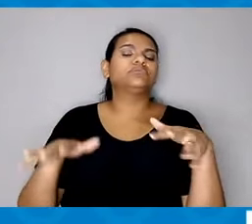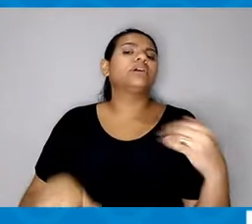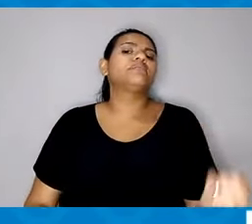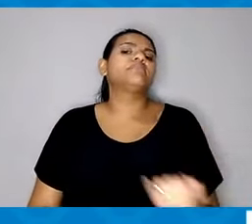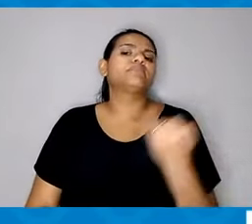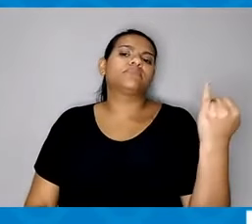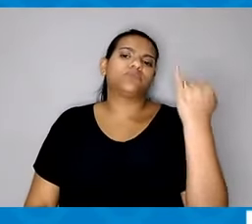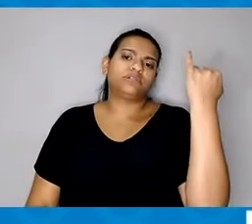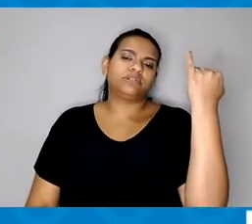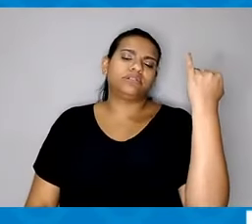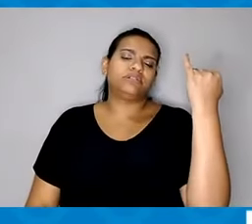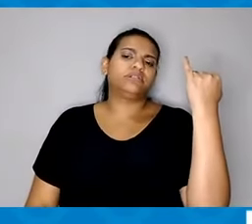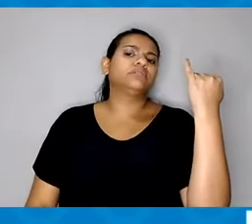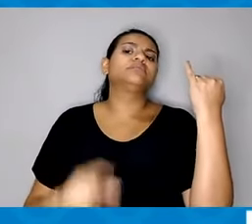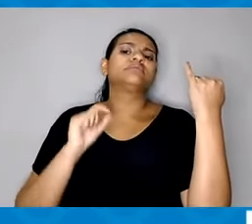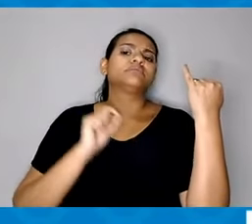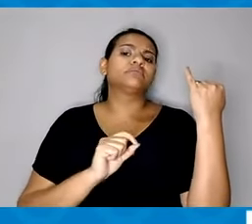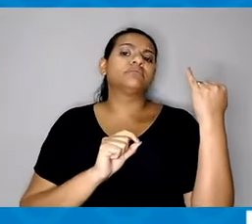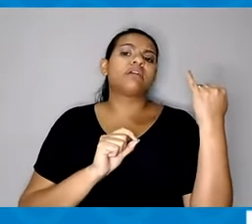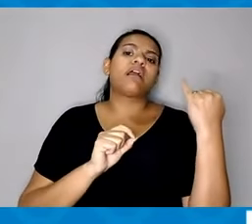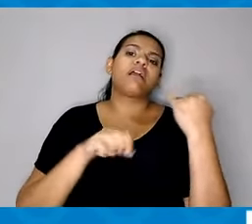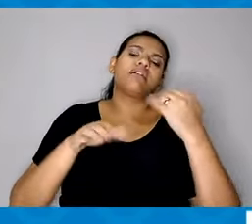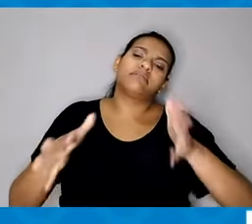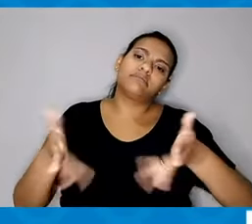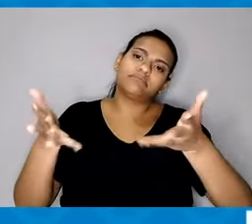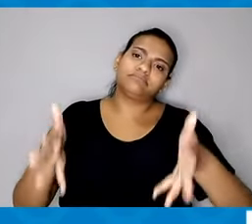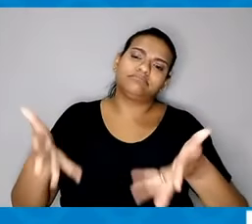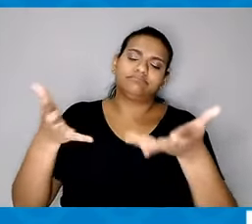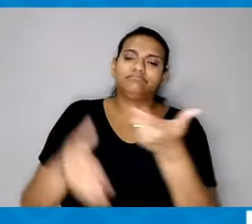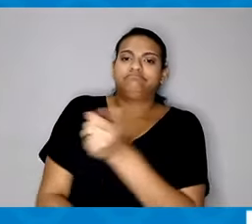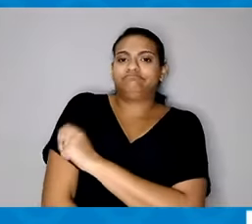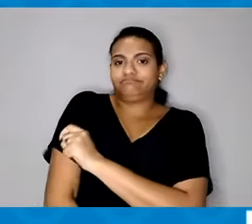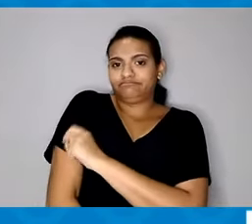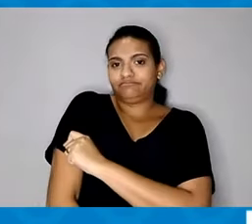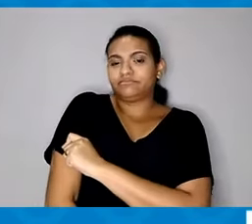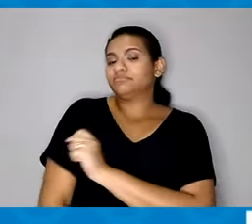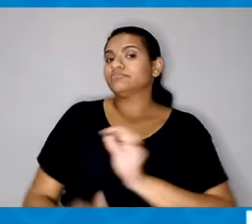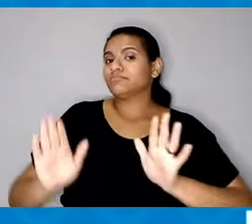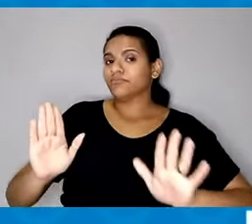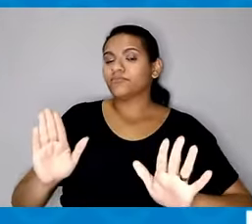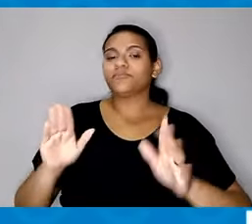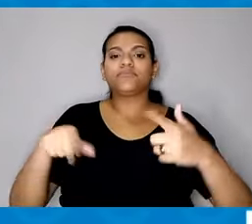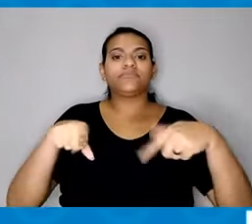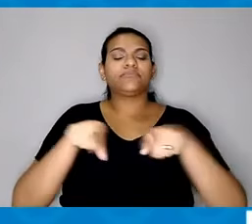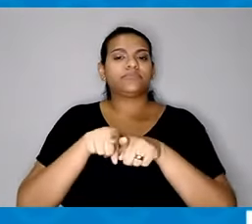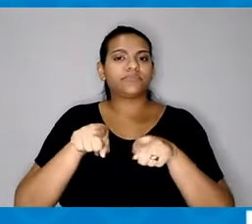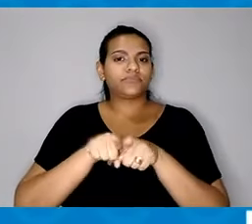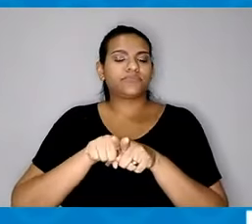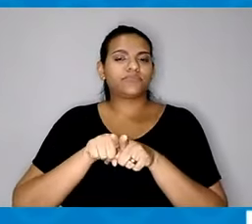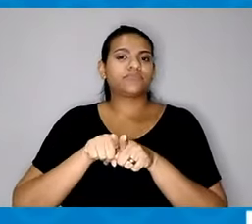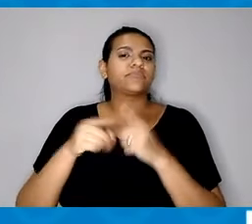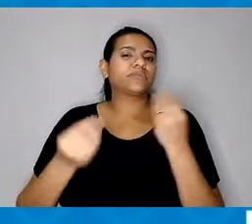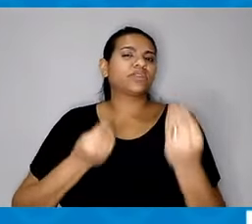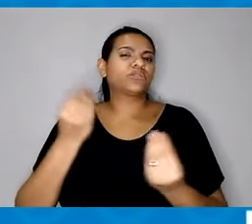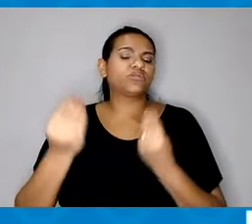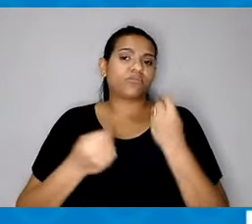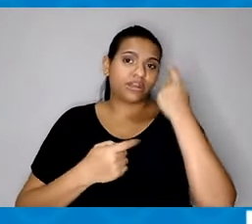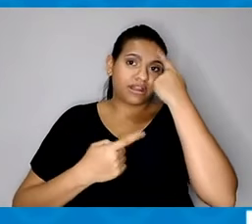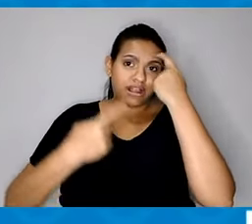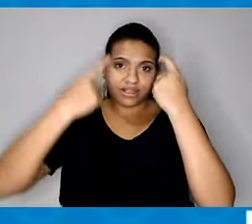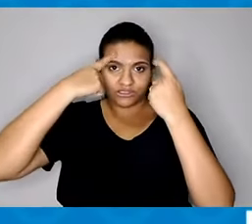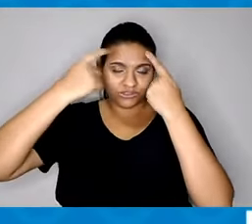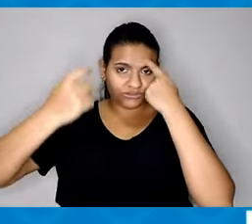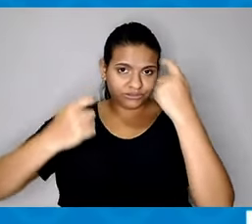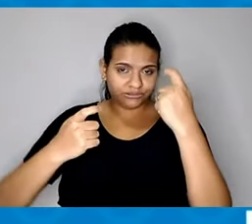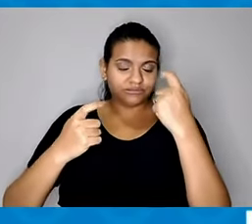nessa construção dessa formação, obviamente, mas também nas condições de criatividade, do desenvolvimento